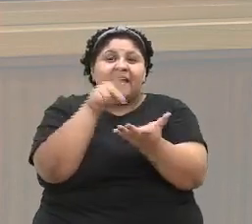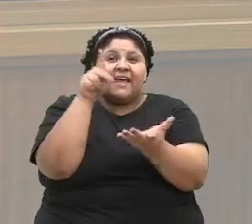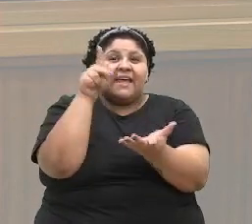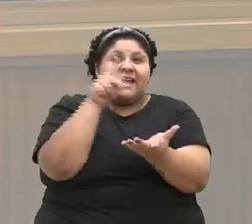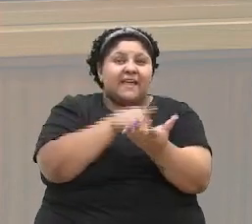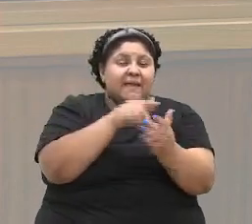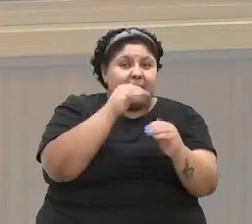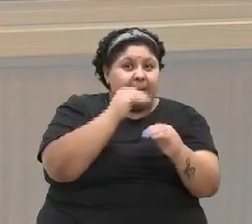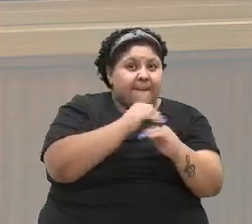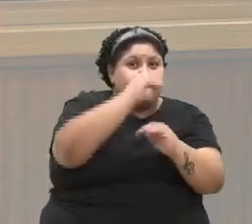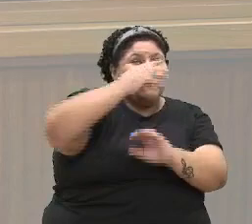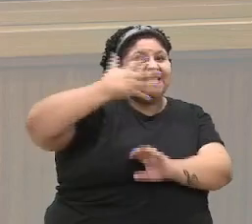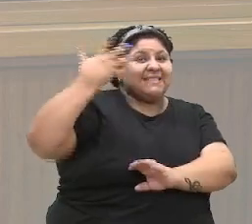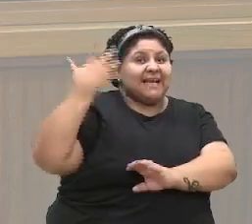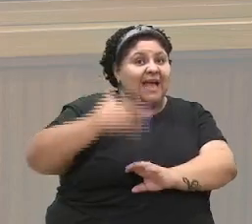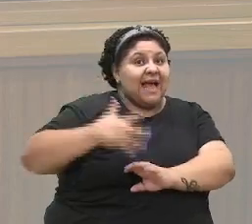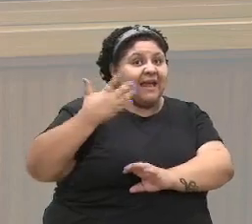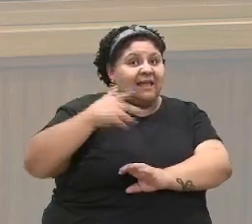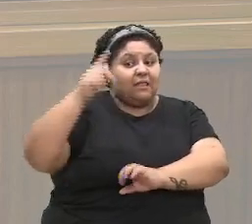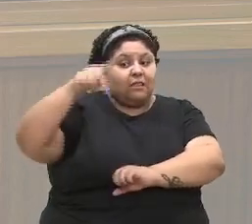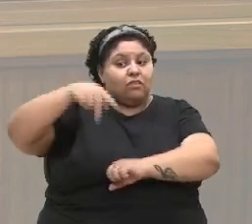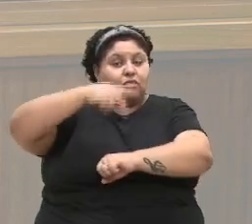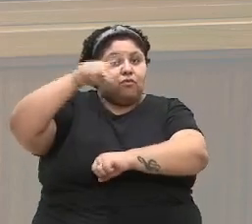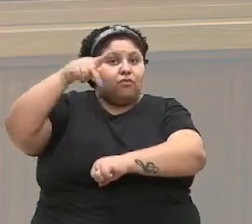básica mais cara do país.